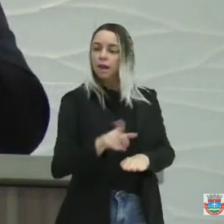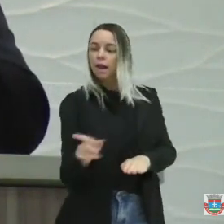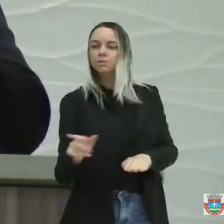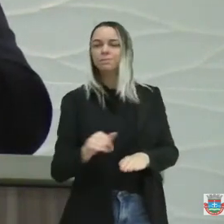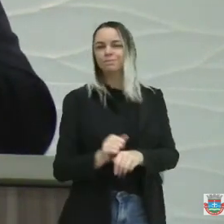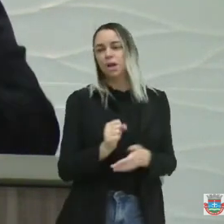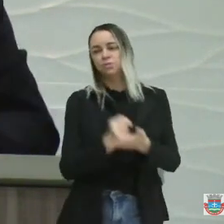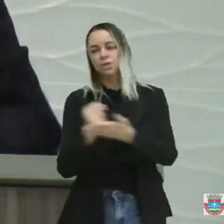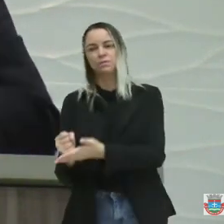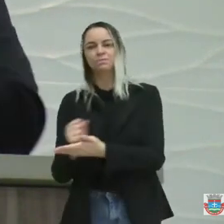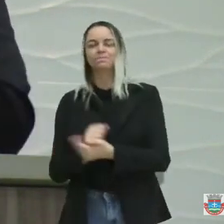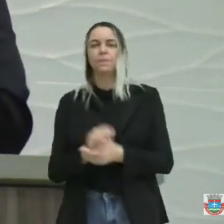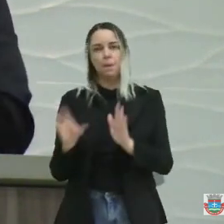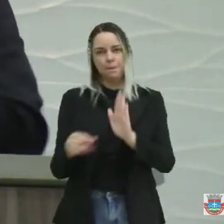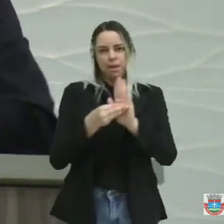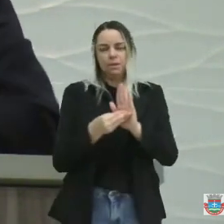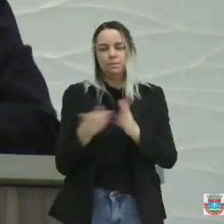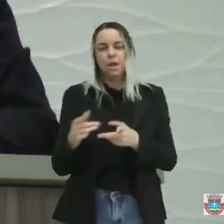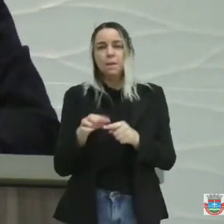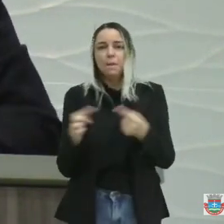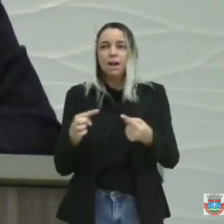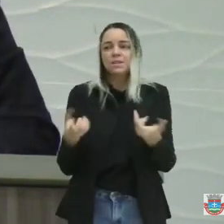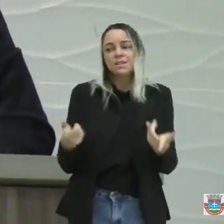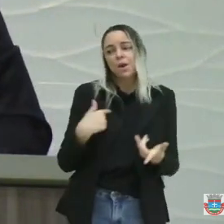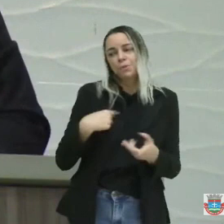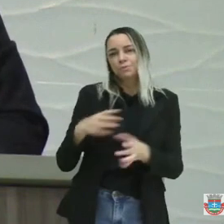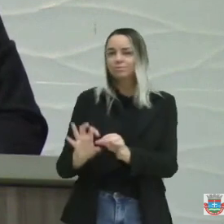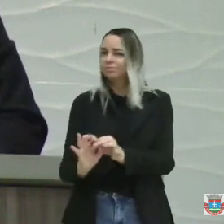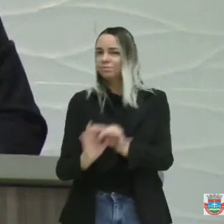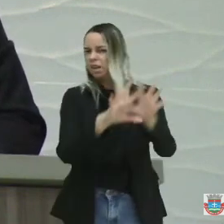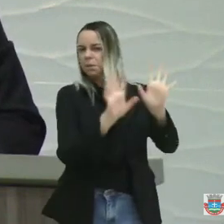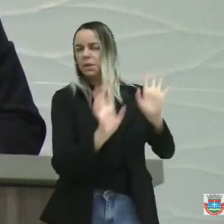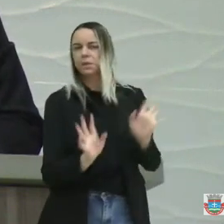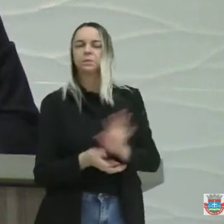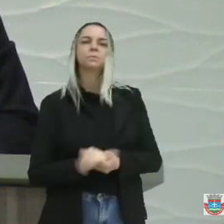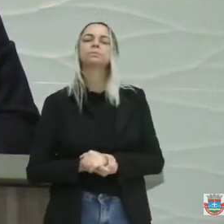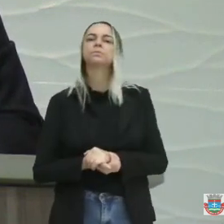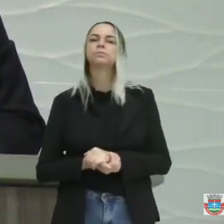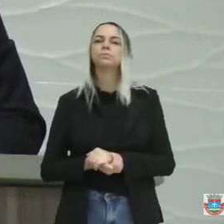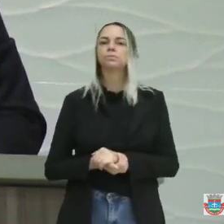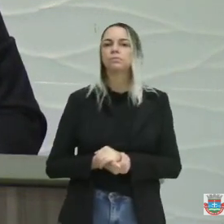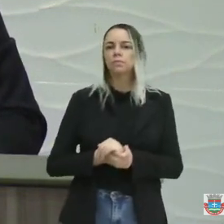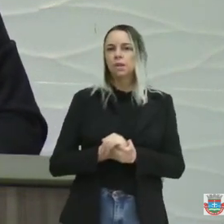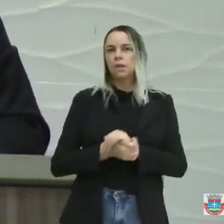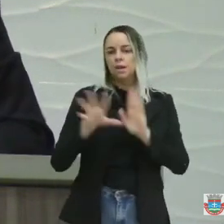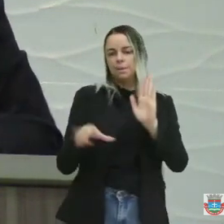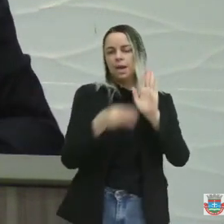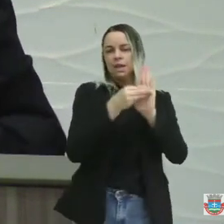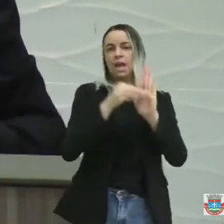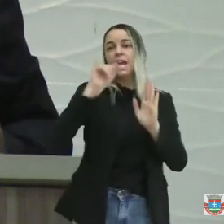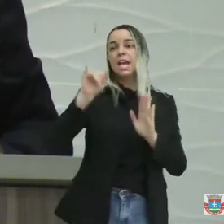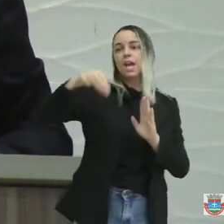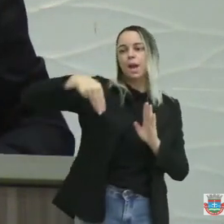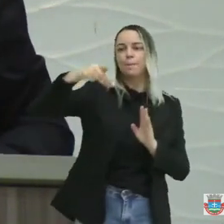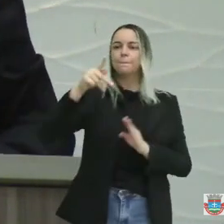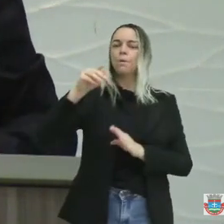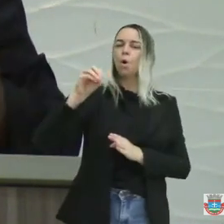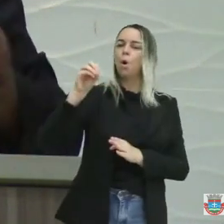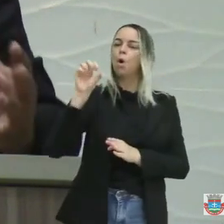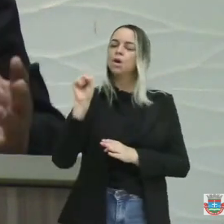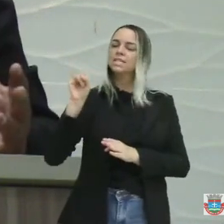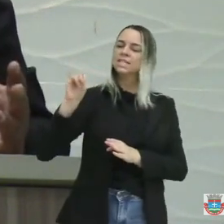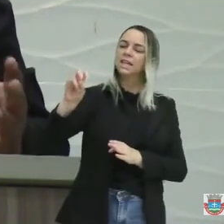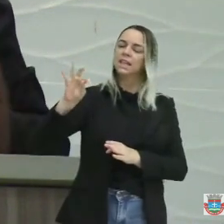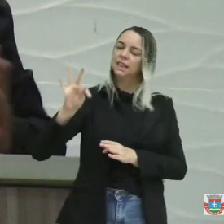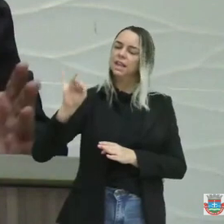Santo. Mas como está naquela situação, eu liberei essa emenda impositiva. Todo município,